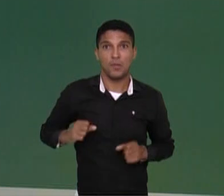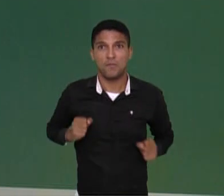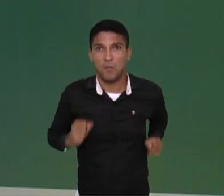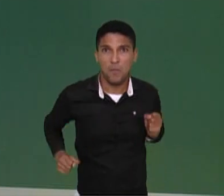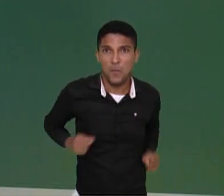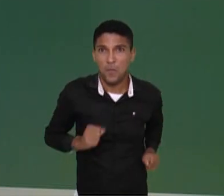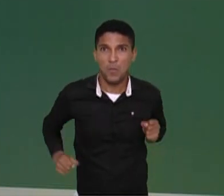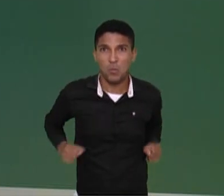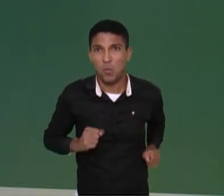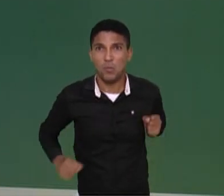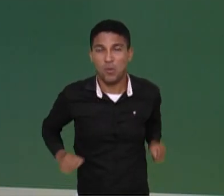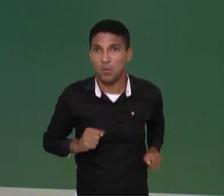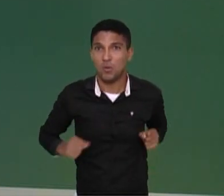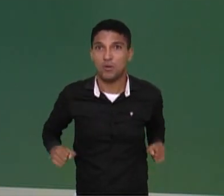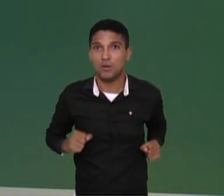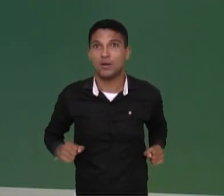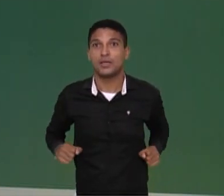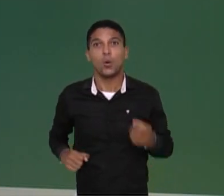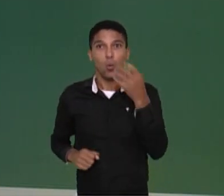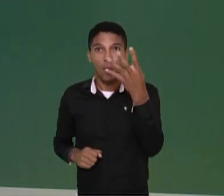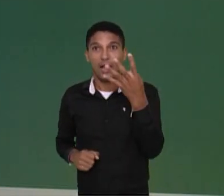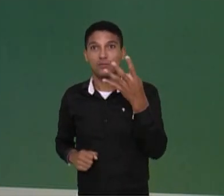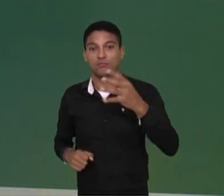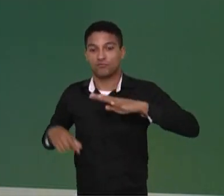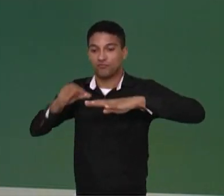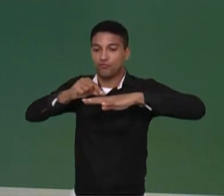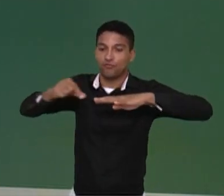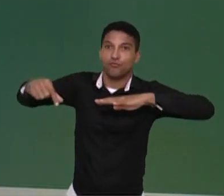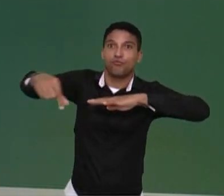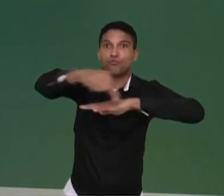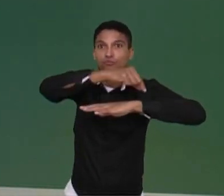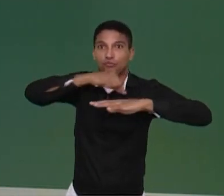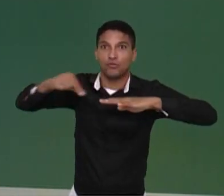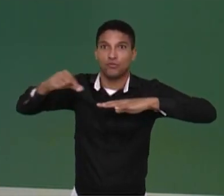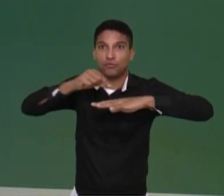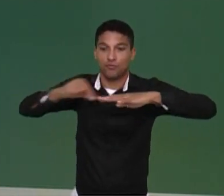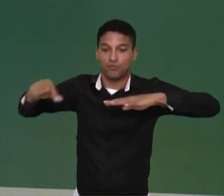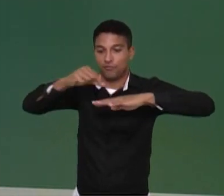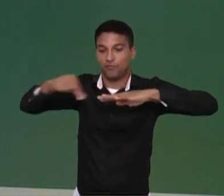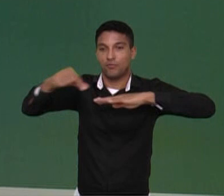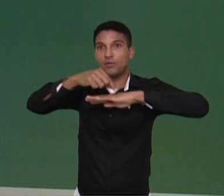4/5 também é um número próximo aqui, né? 4/5 de